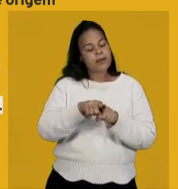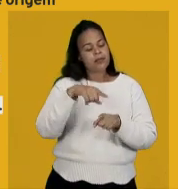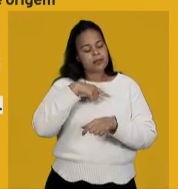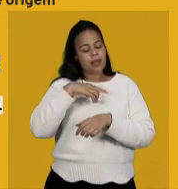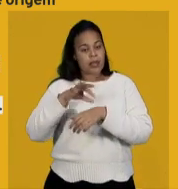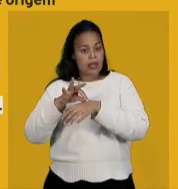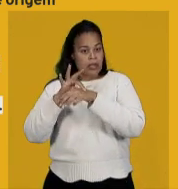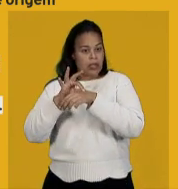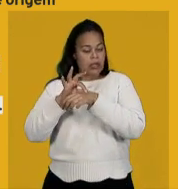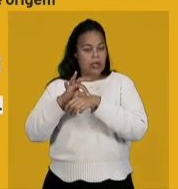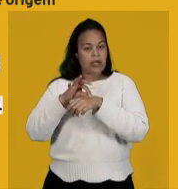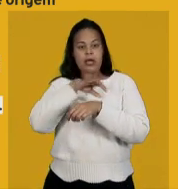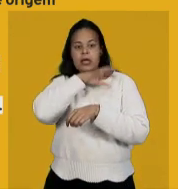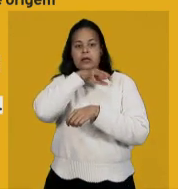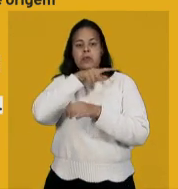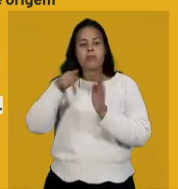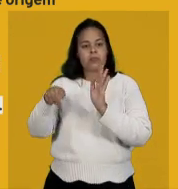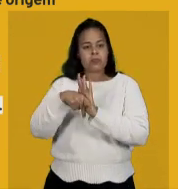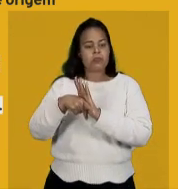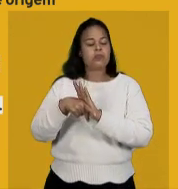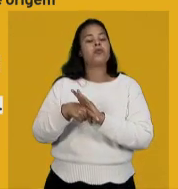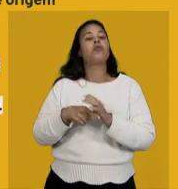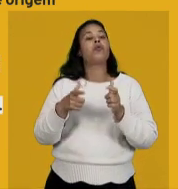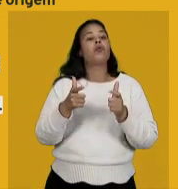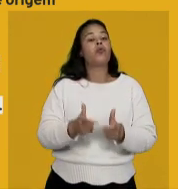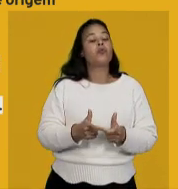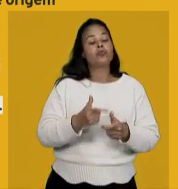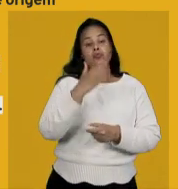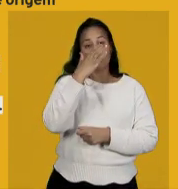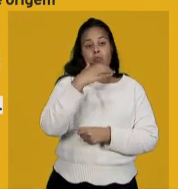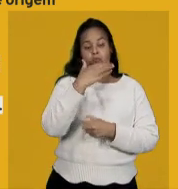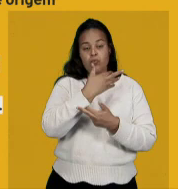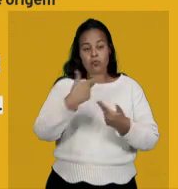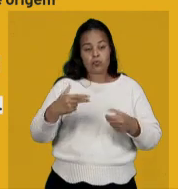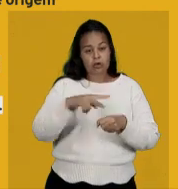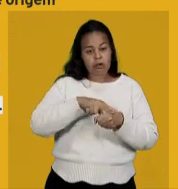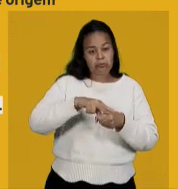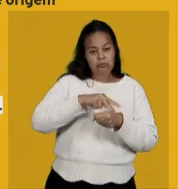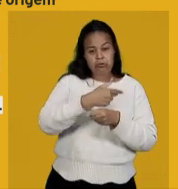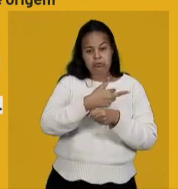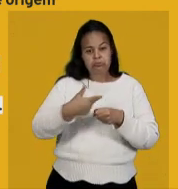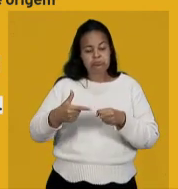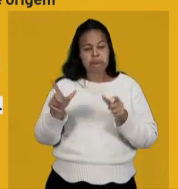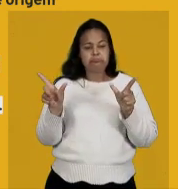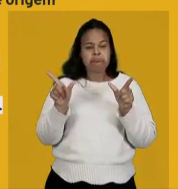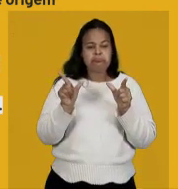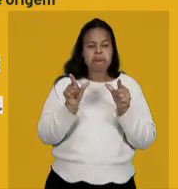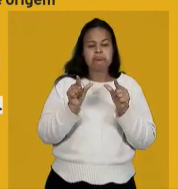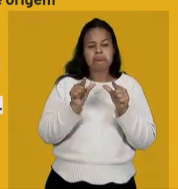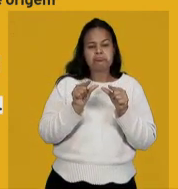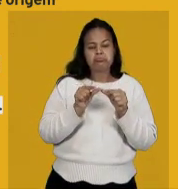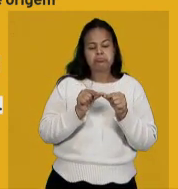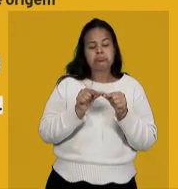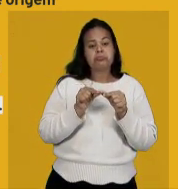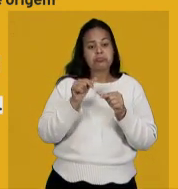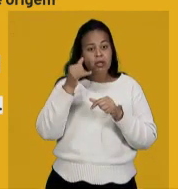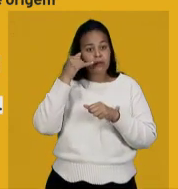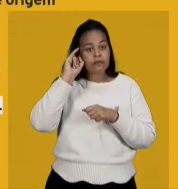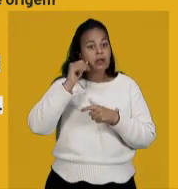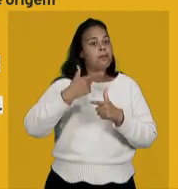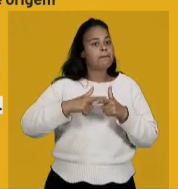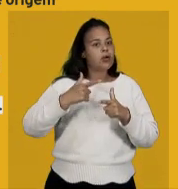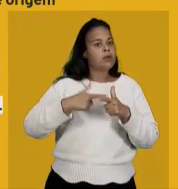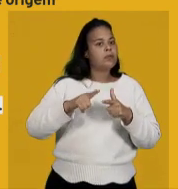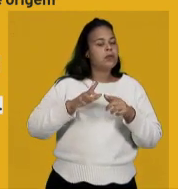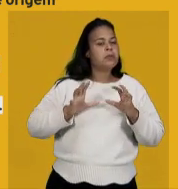carnes. Então, onde que vão encontrar? Né? Frutas e vegetais estão associados à redução do risco de diversos